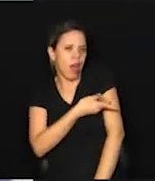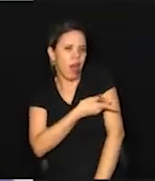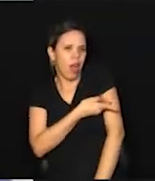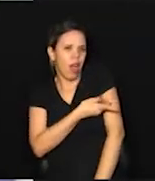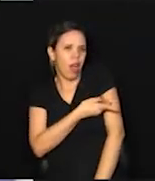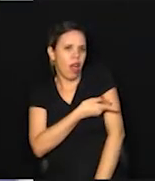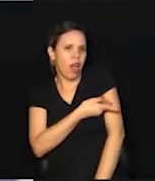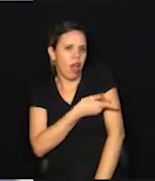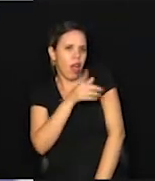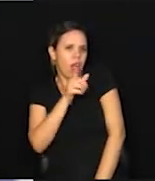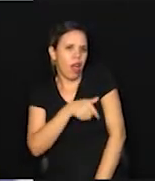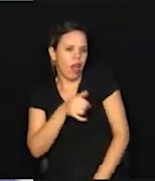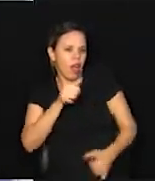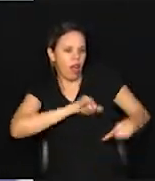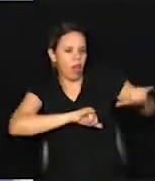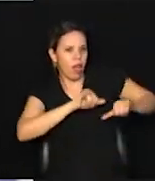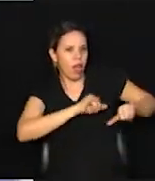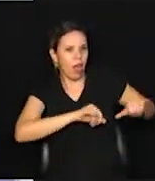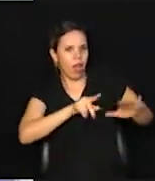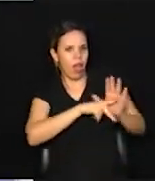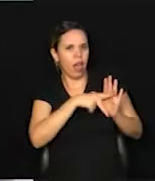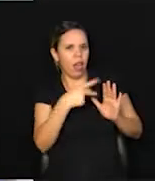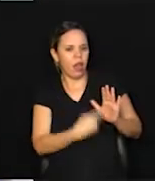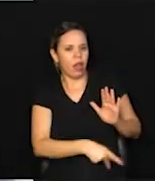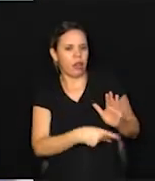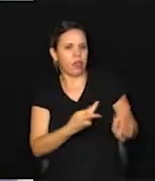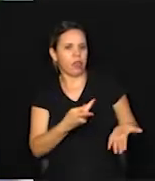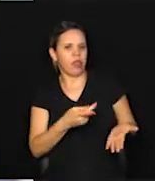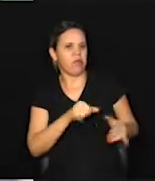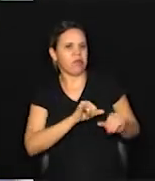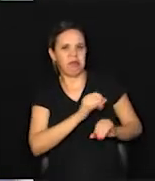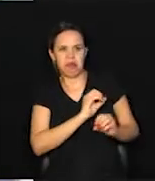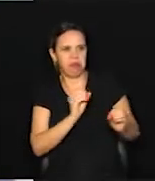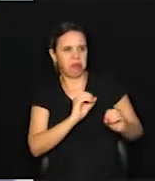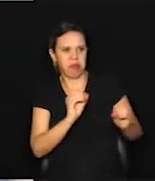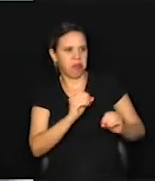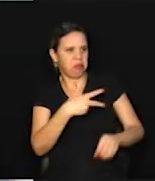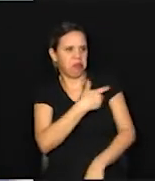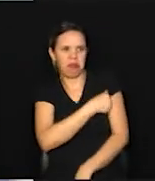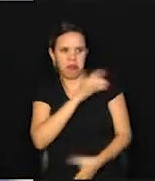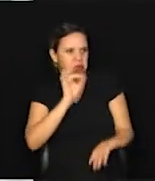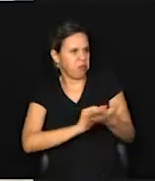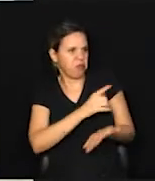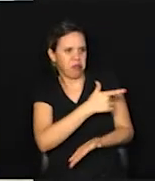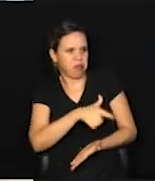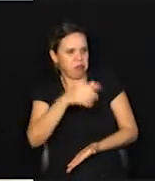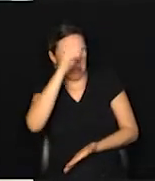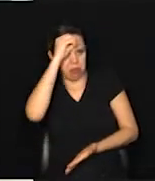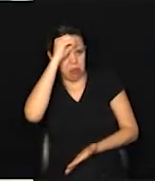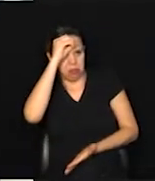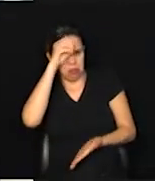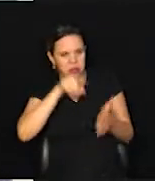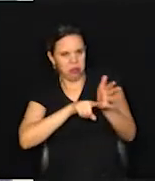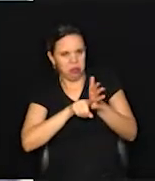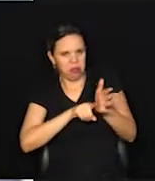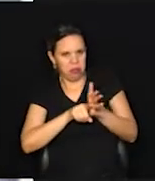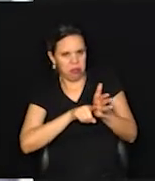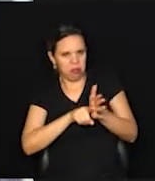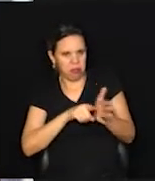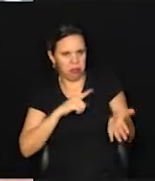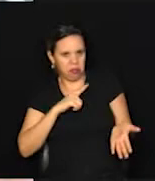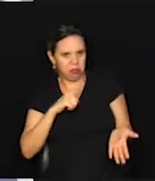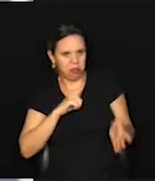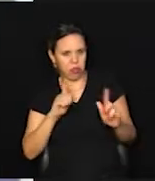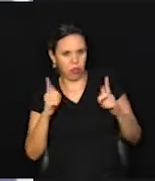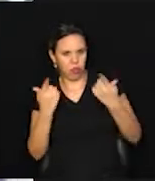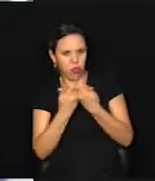o princípio lá, que é o diluente, mas não tinha vacina lá. Eu não sabia disso. Os estudos, além de ter que ter um grupo